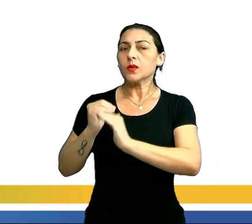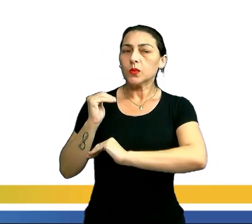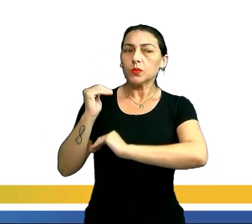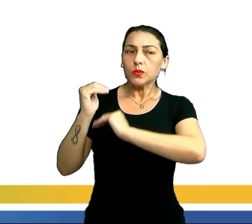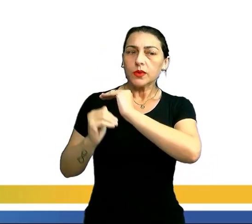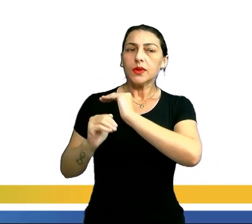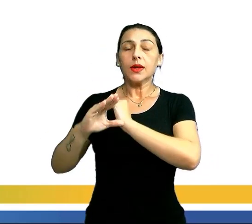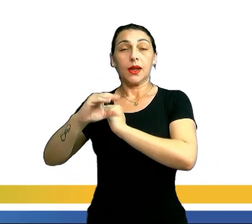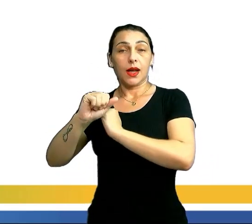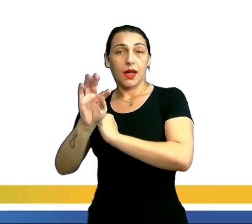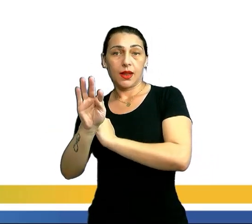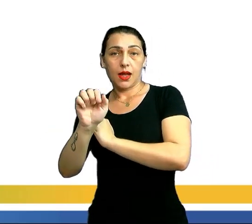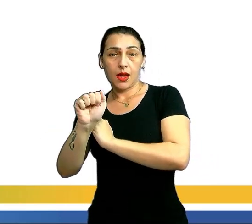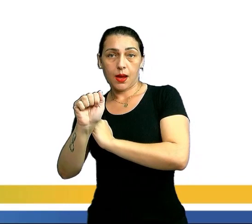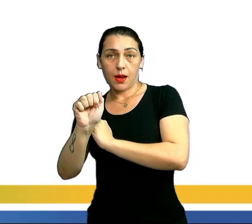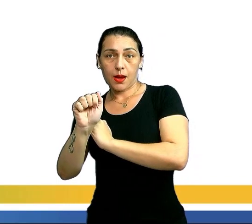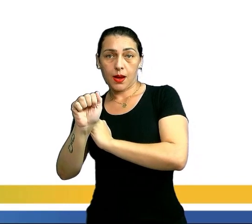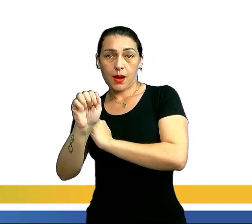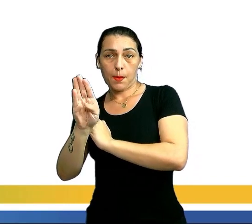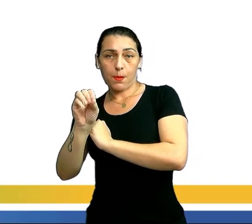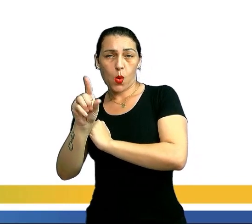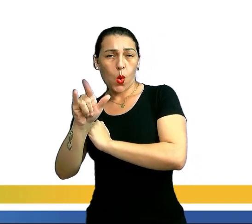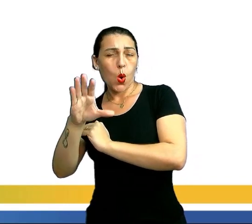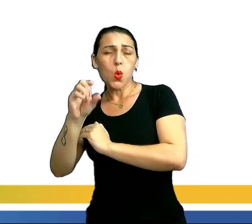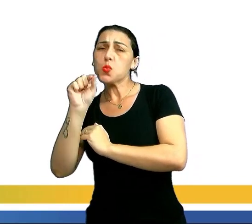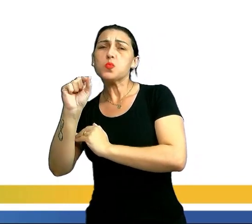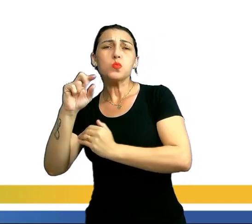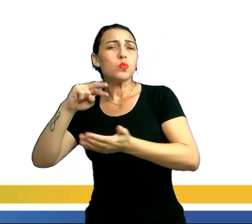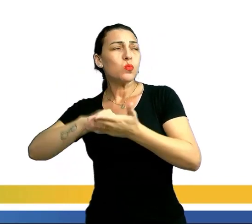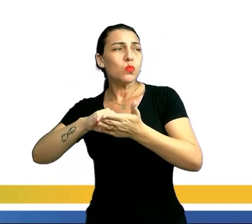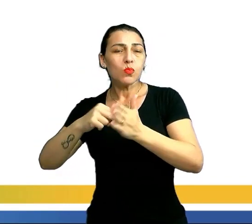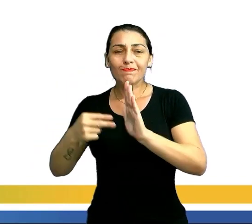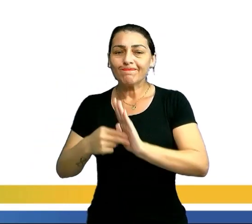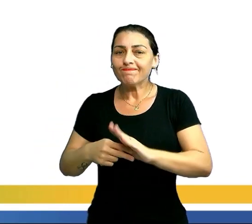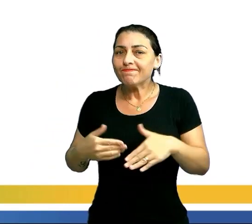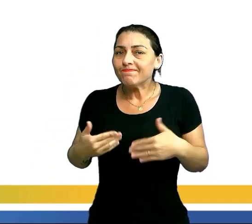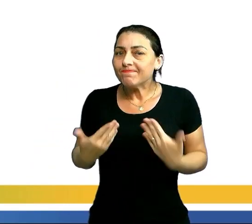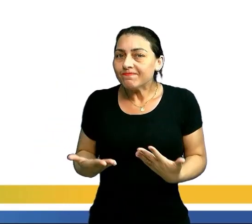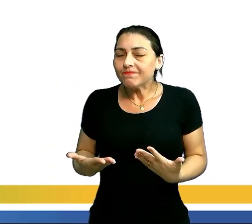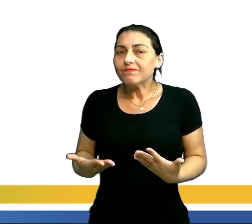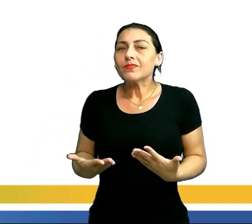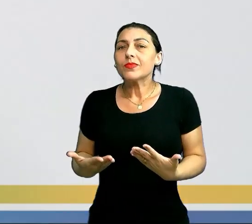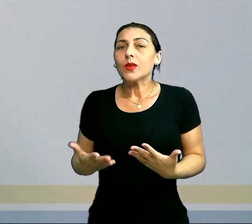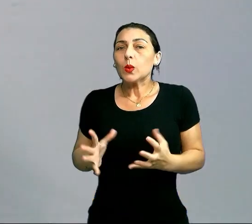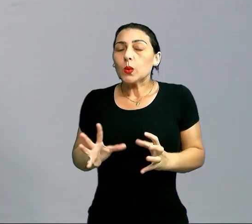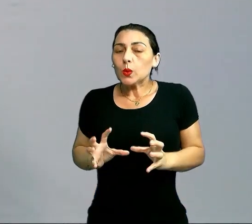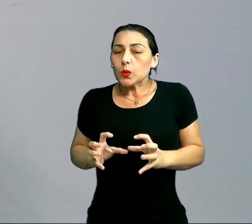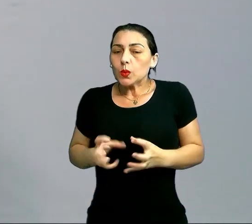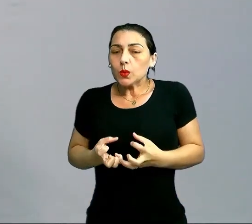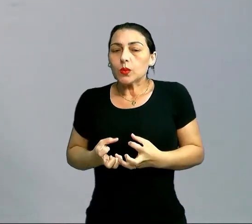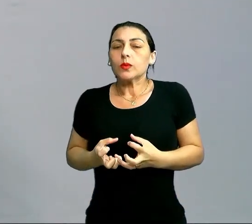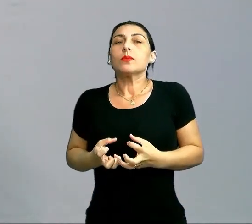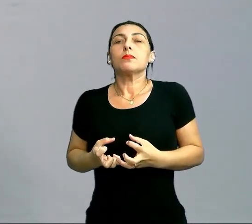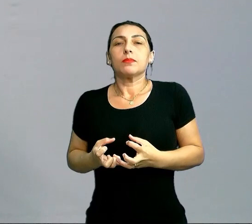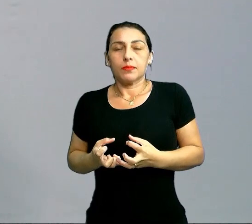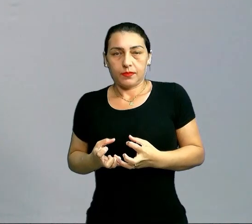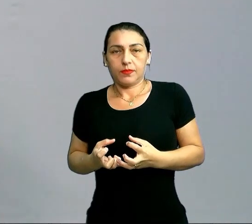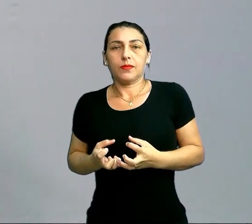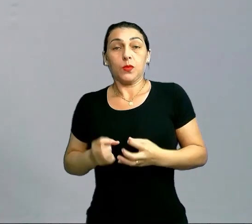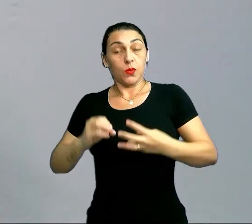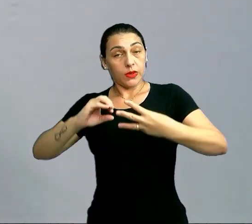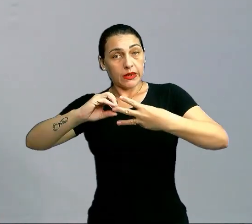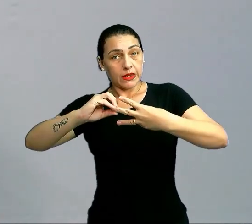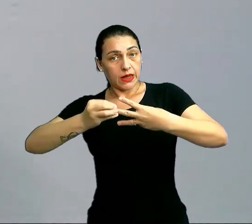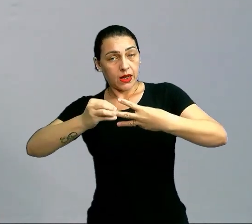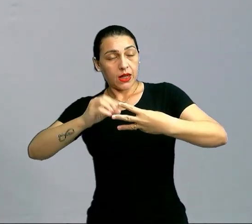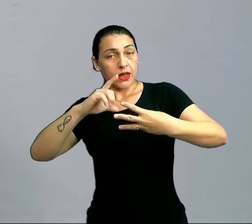processo catabólico. Professor, o que é o catabólico? O metabolismo